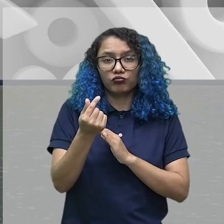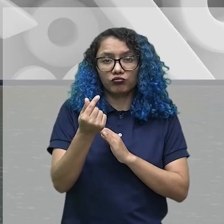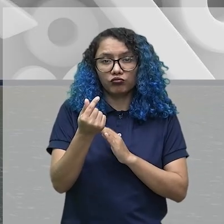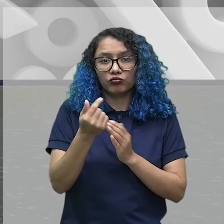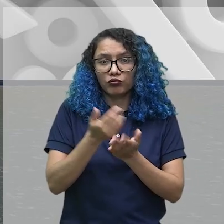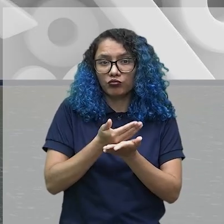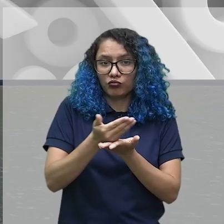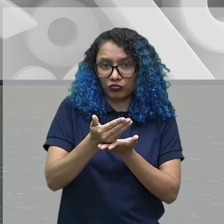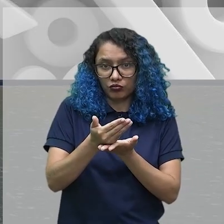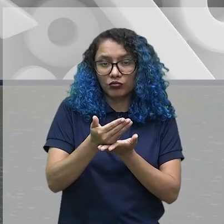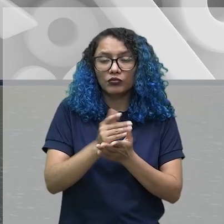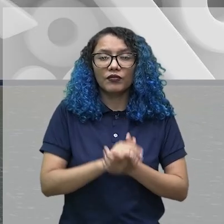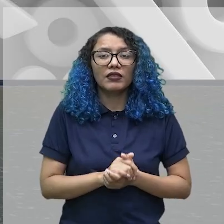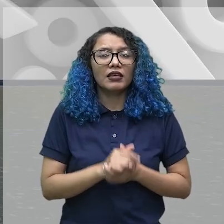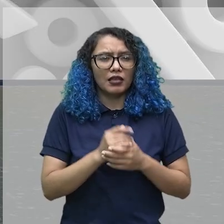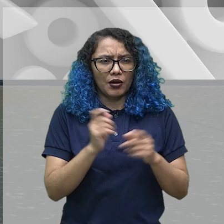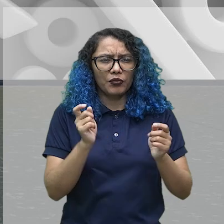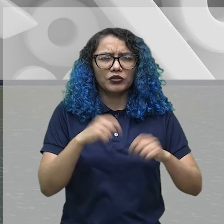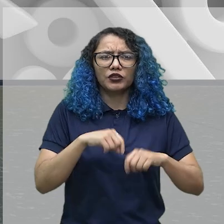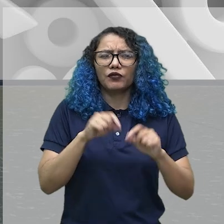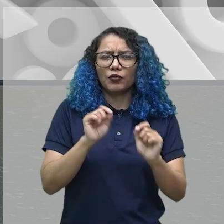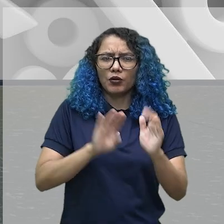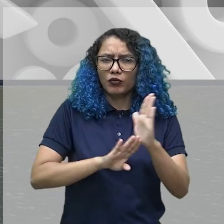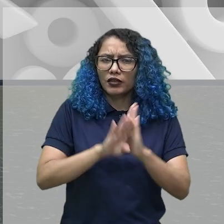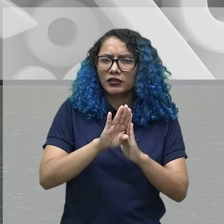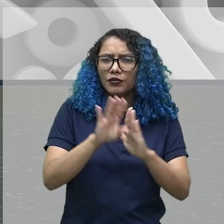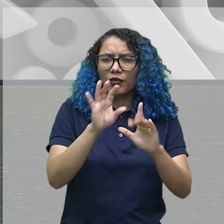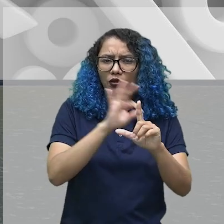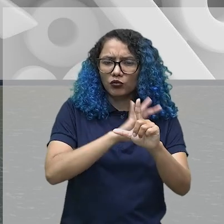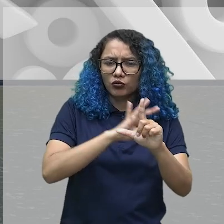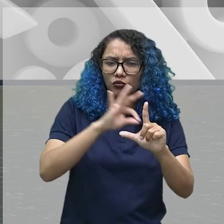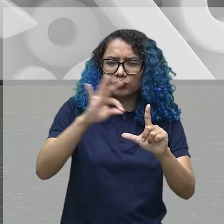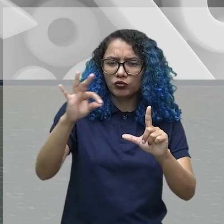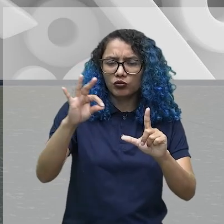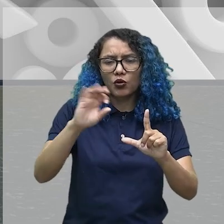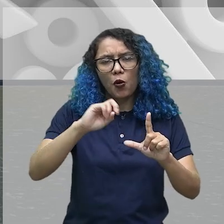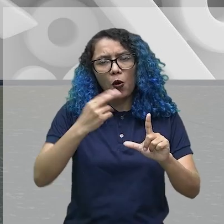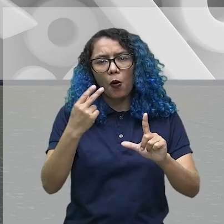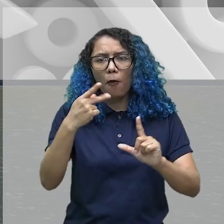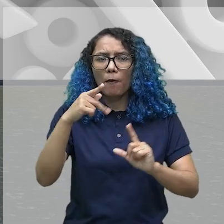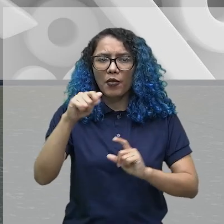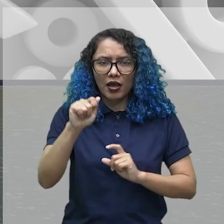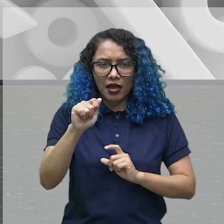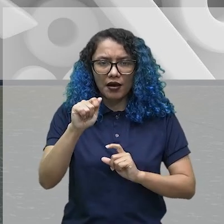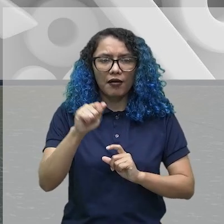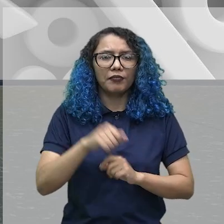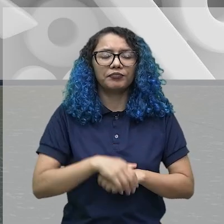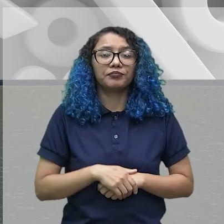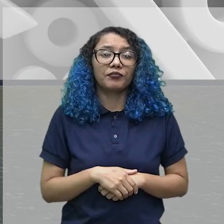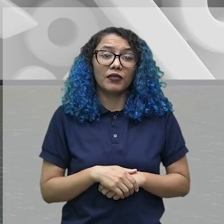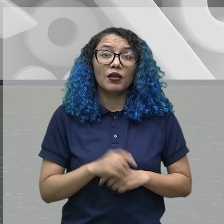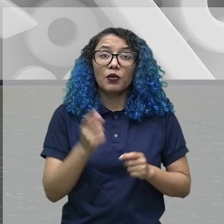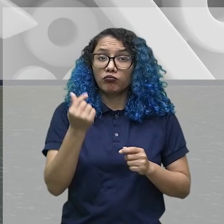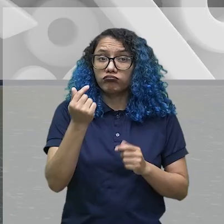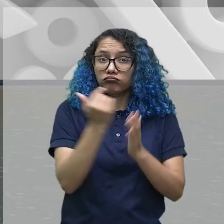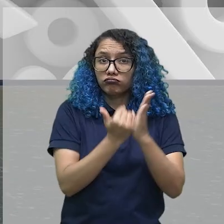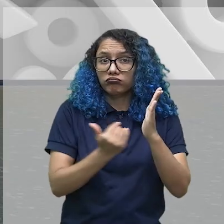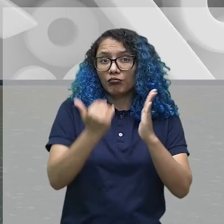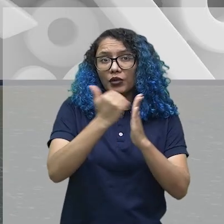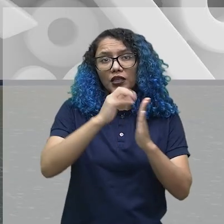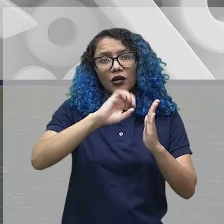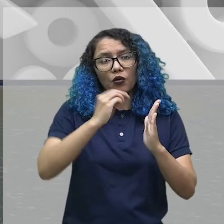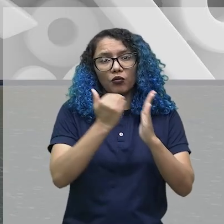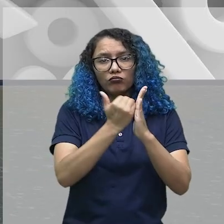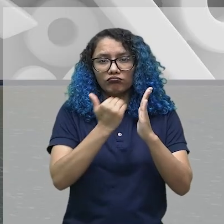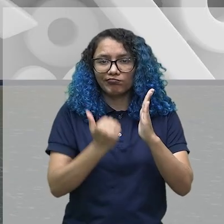ele resulta em um crescimento linear ou uma progressão aritmética, onde o valor aumenta ou diminui de